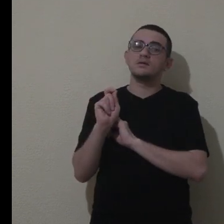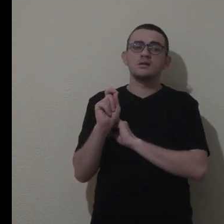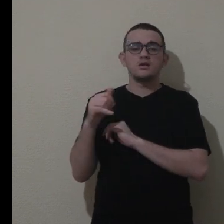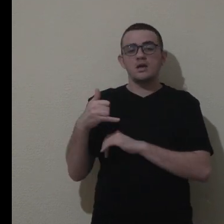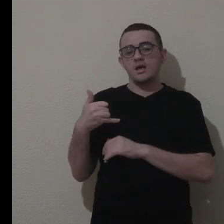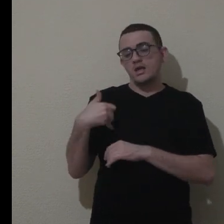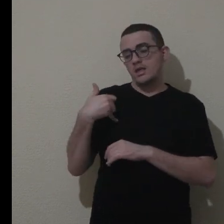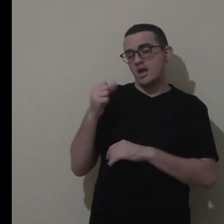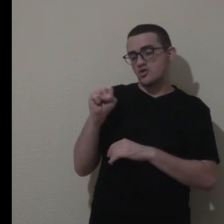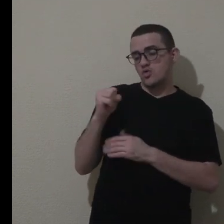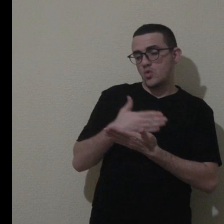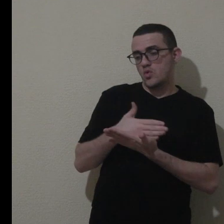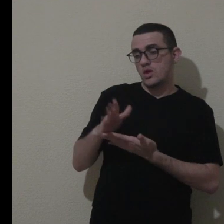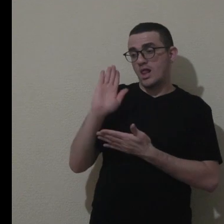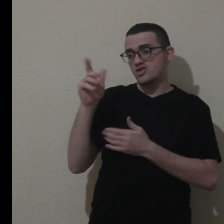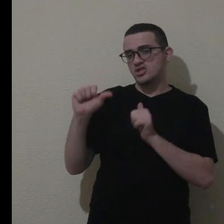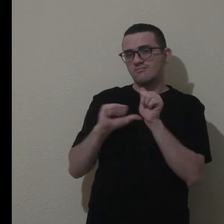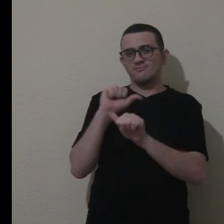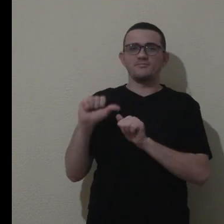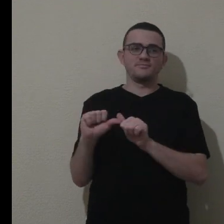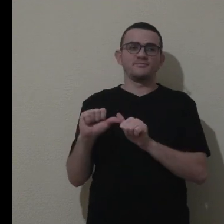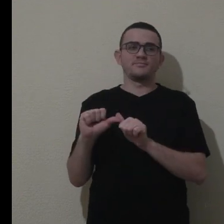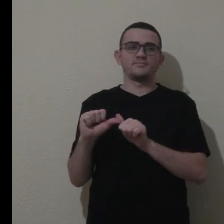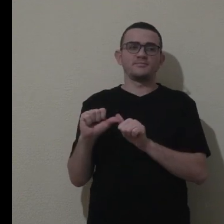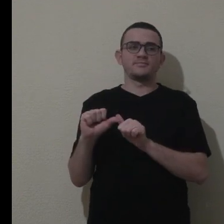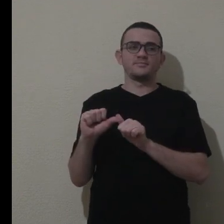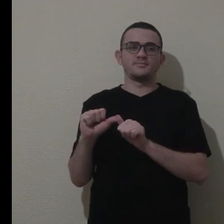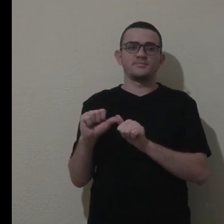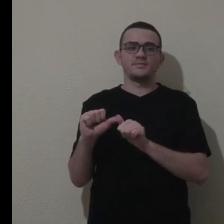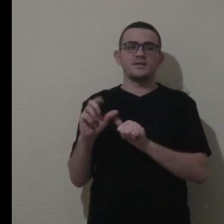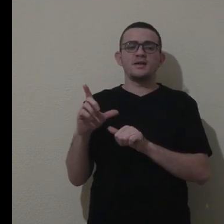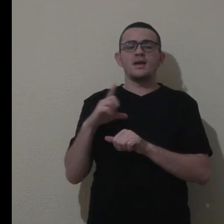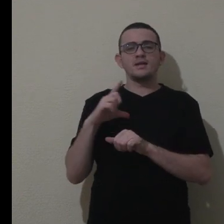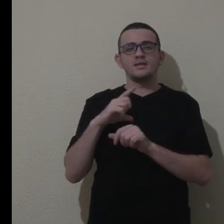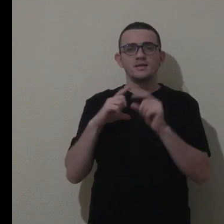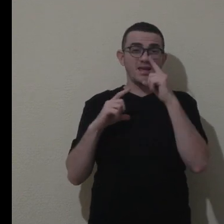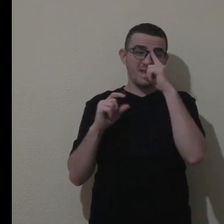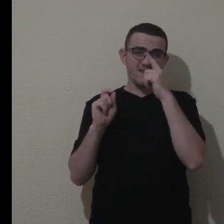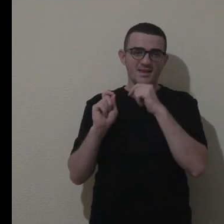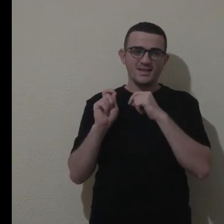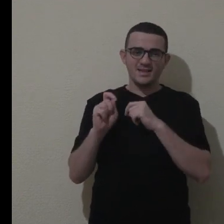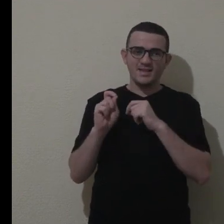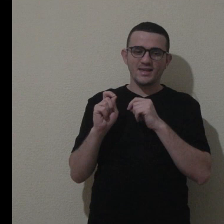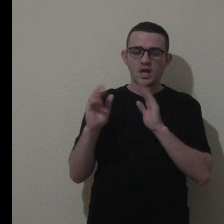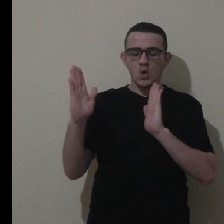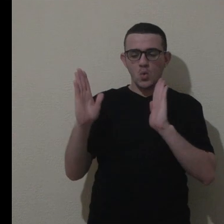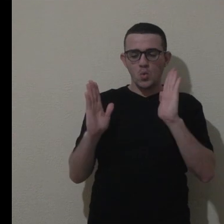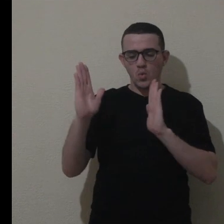você começa com 8 anos, essas crianças já são diferentes, né? Então, denotando de que